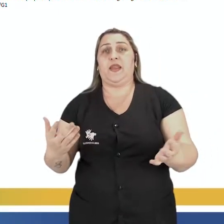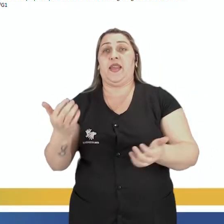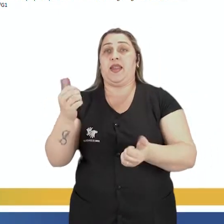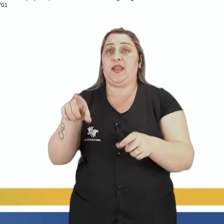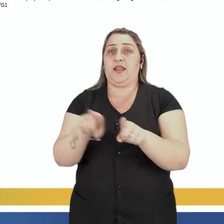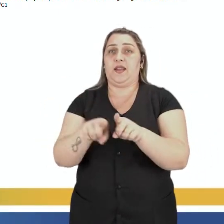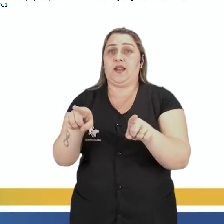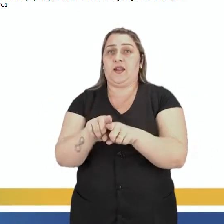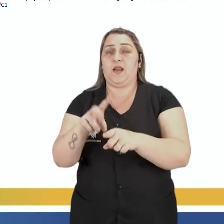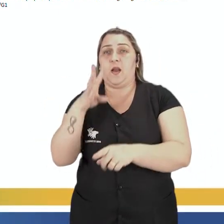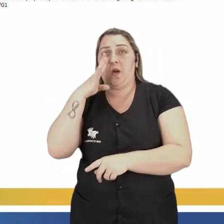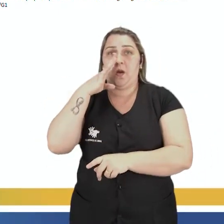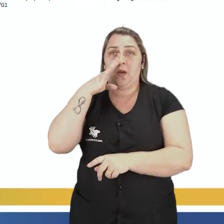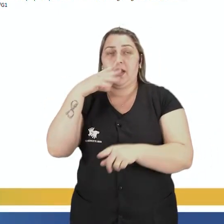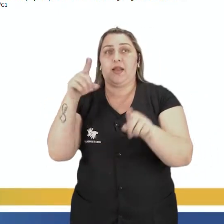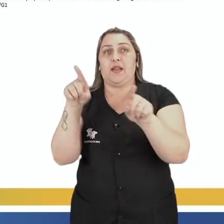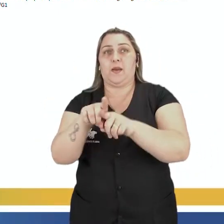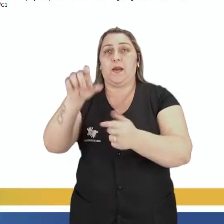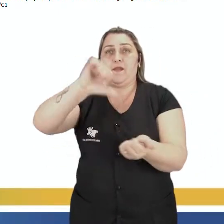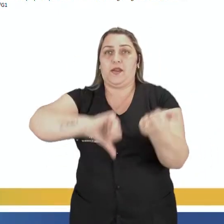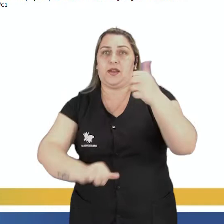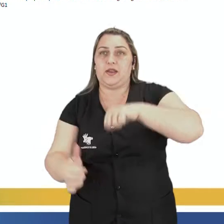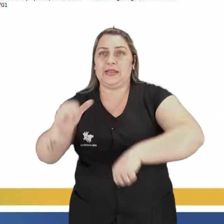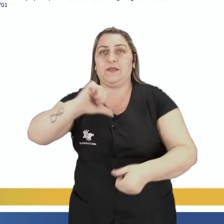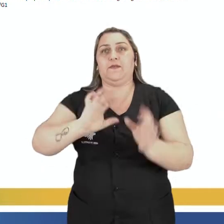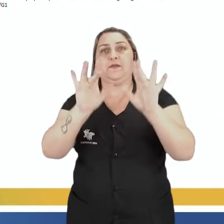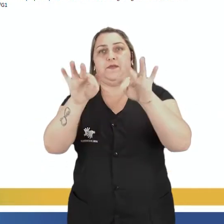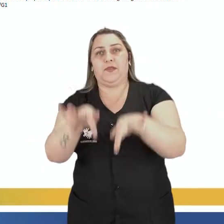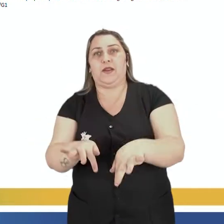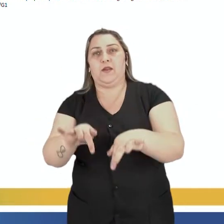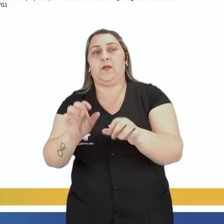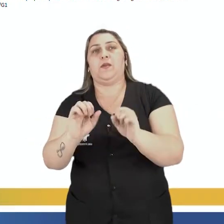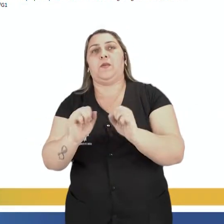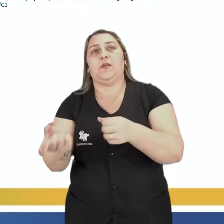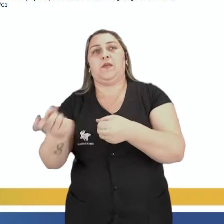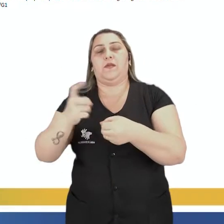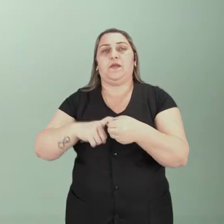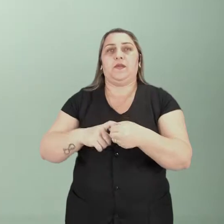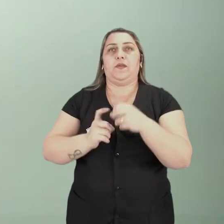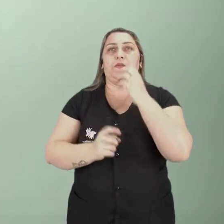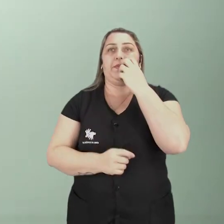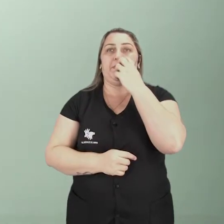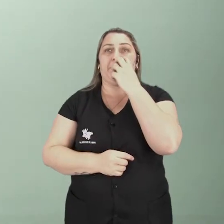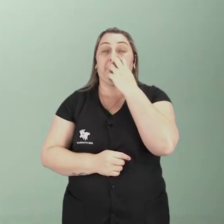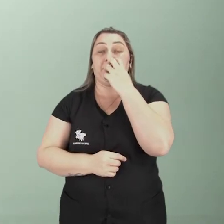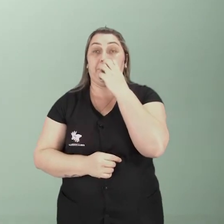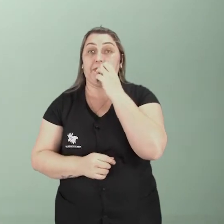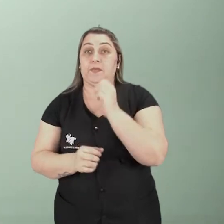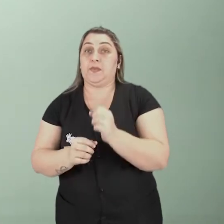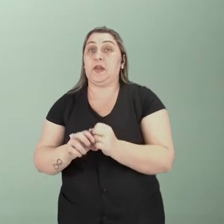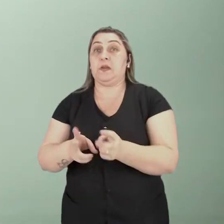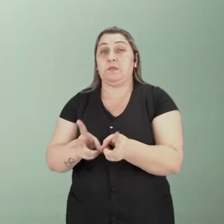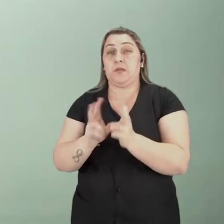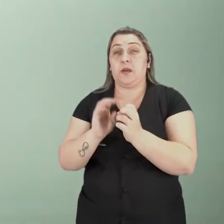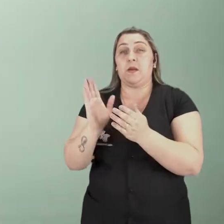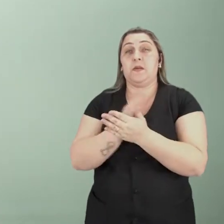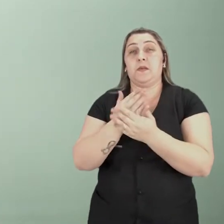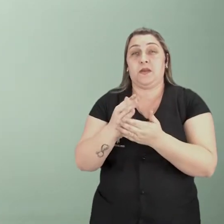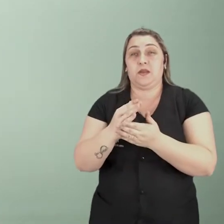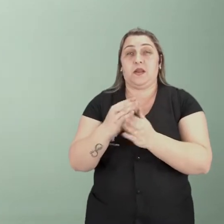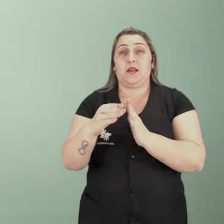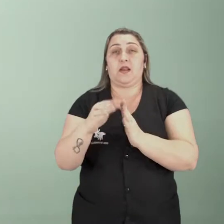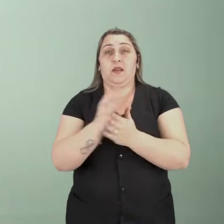dirigido para observadores e a avaliação. Pode voltar aqui comigo, então, nós percebemos que é preciso de algumas